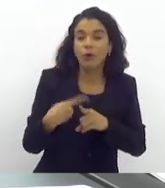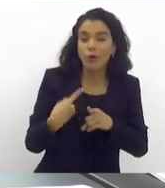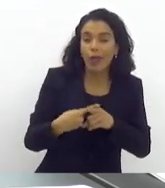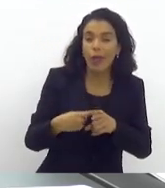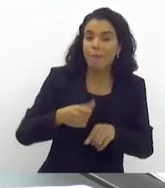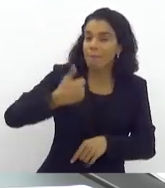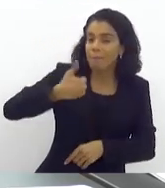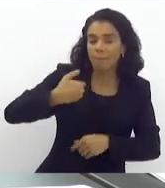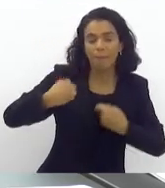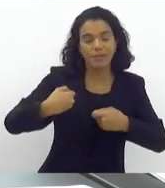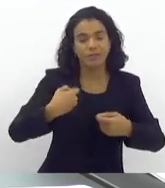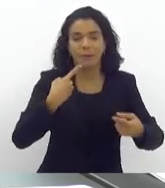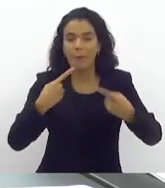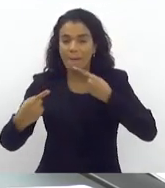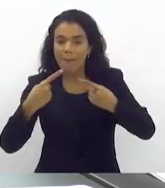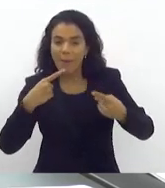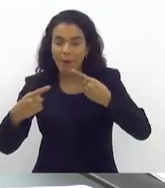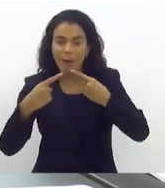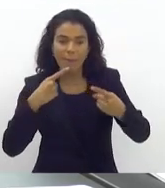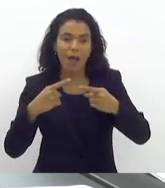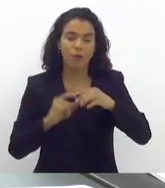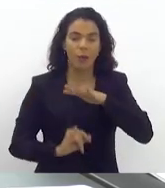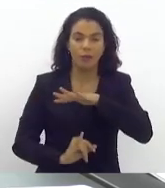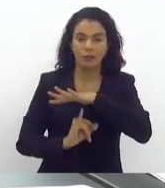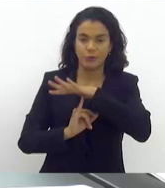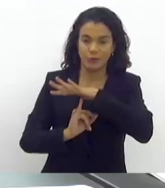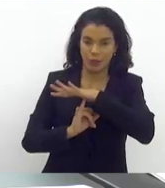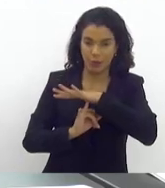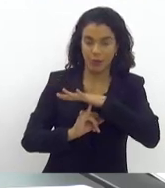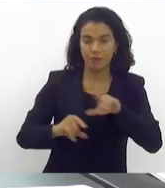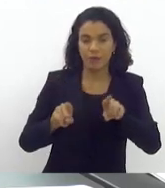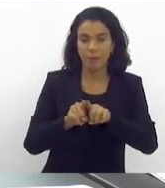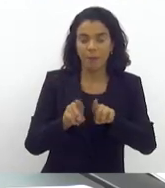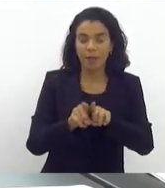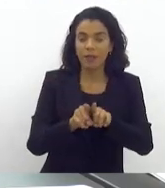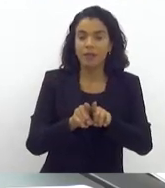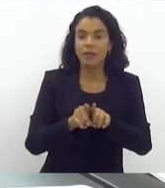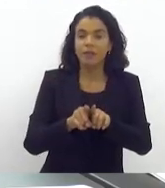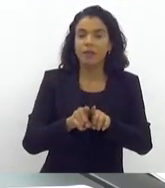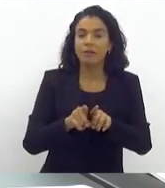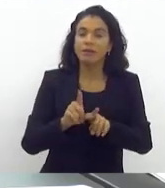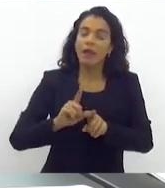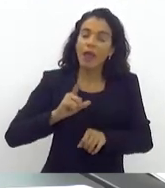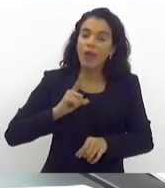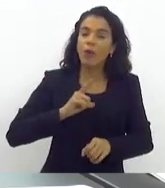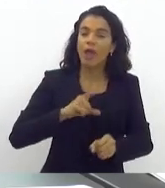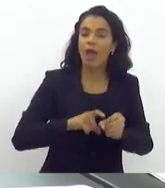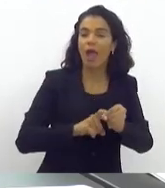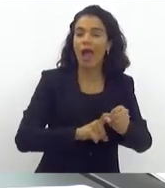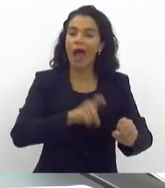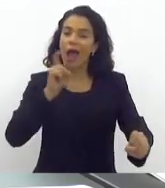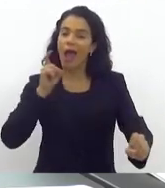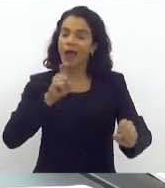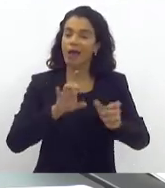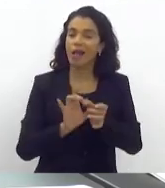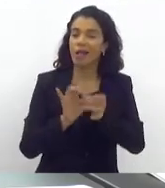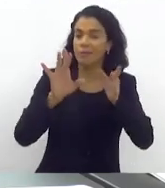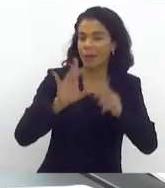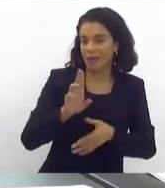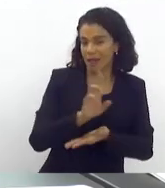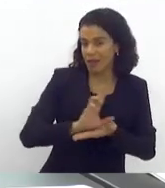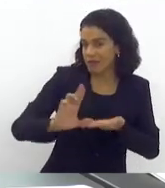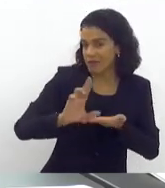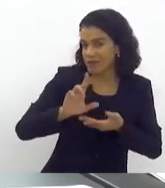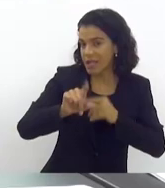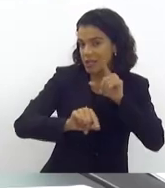prévio diálogo com a instituição, por entender que há, né, a questão da autonomia universitária. Então, queria